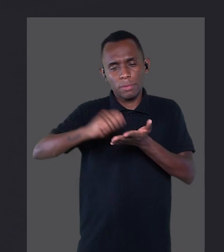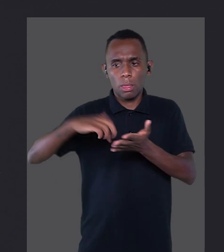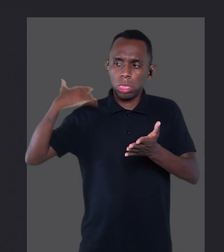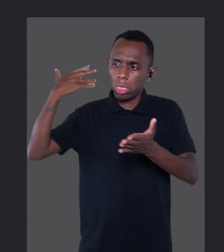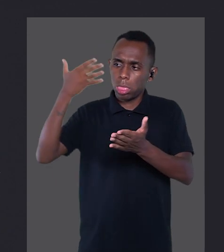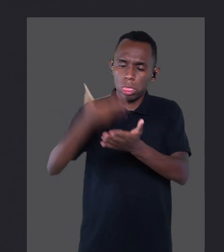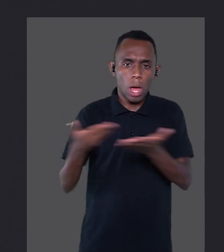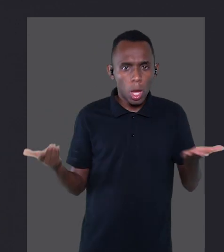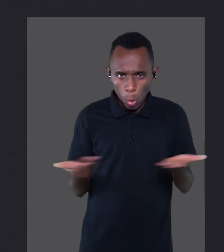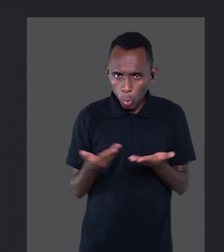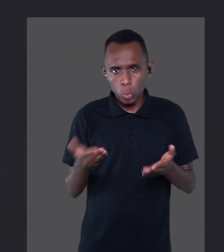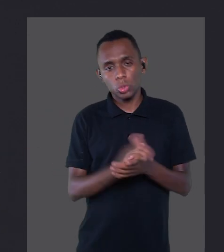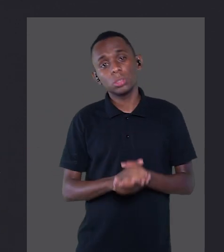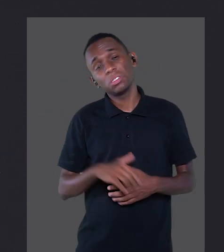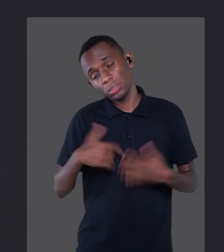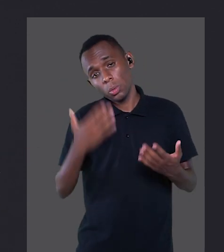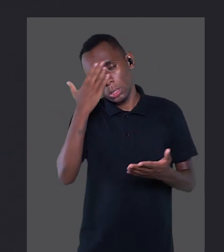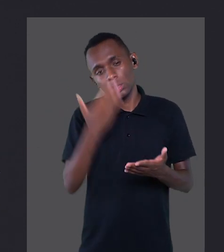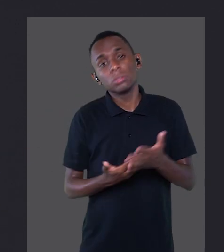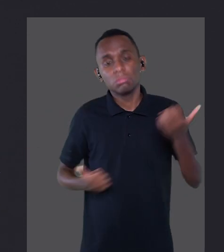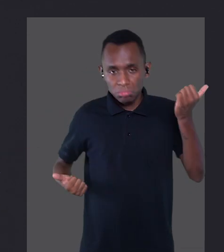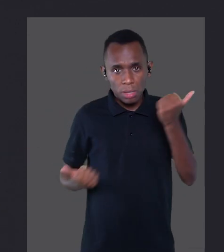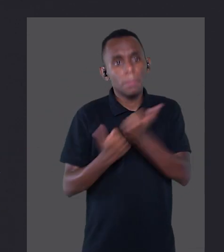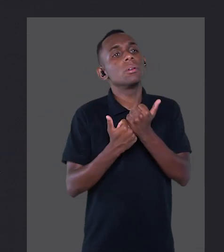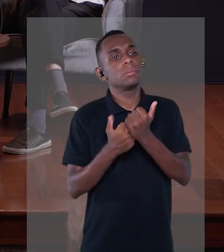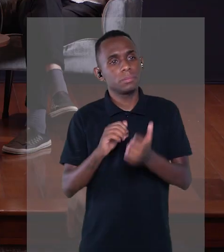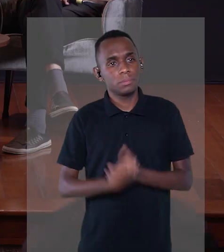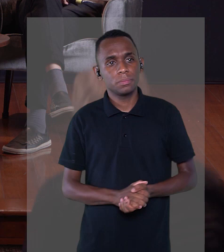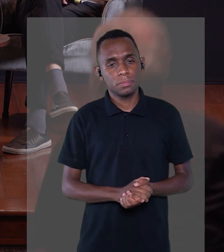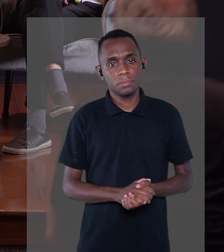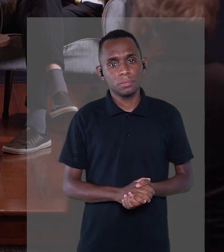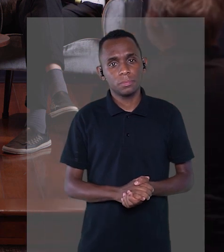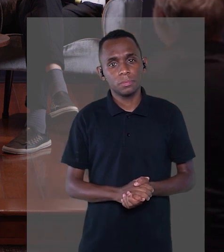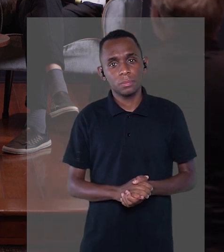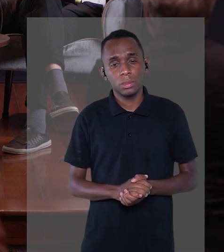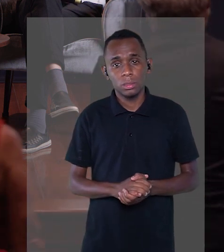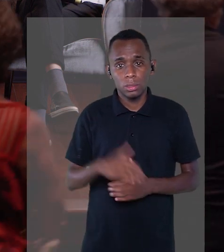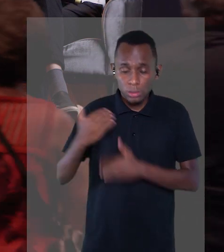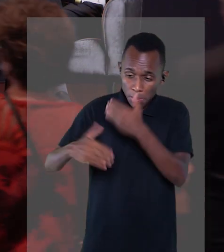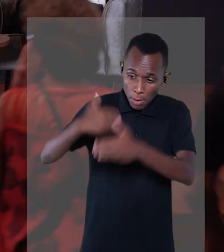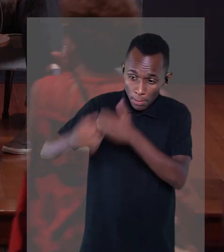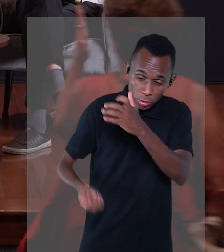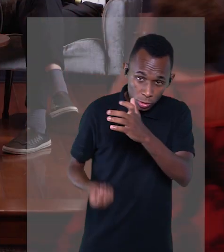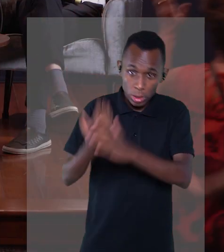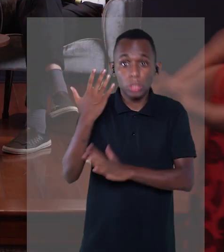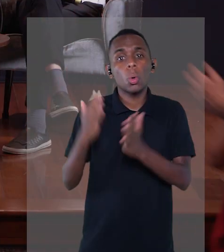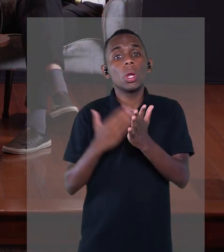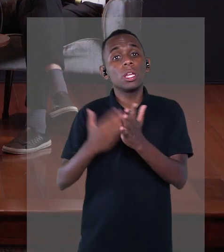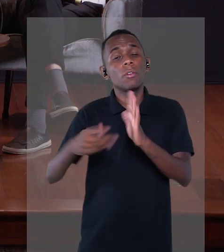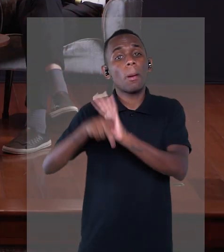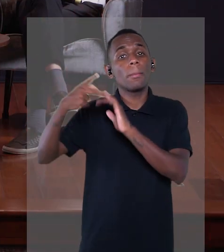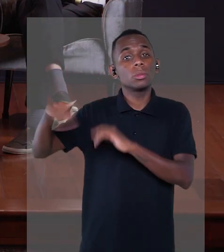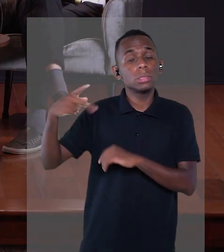né? Então, eu acho que isso também ajudou. E esse processo de criação seu do livro...